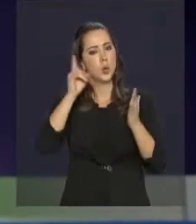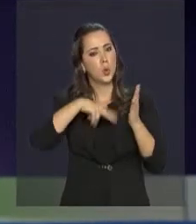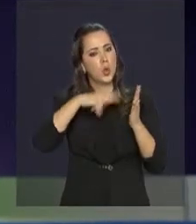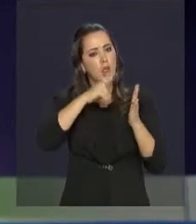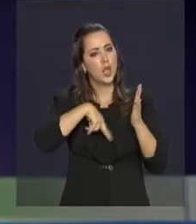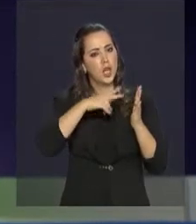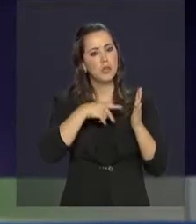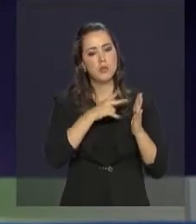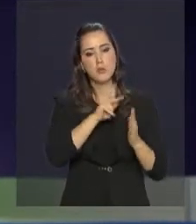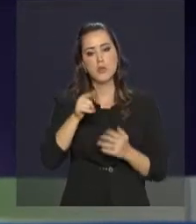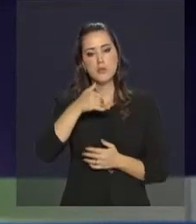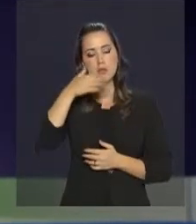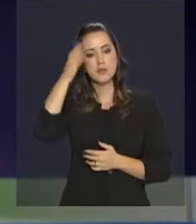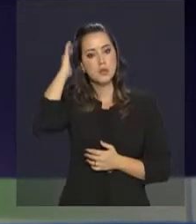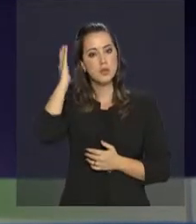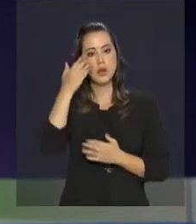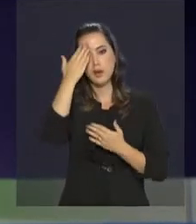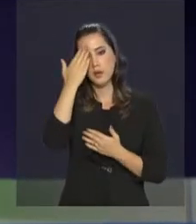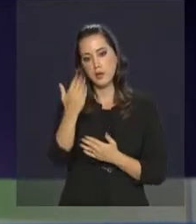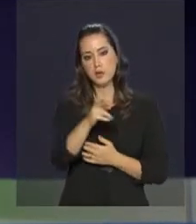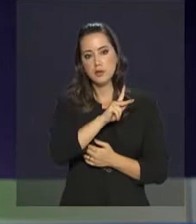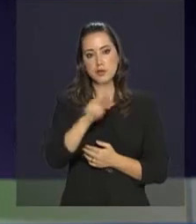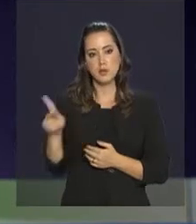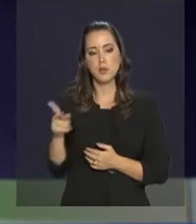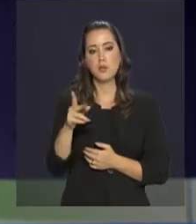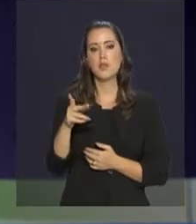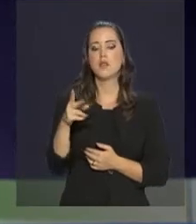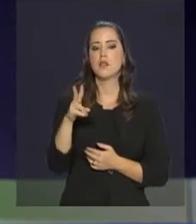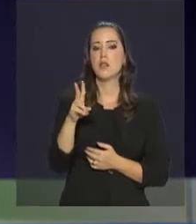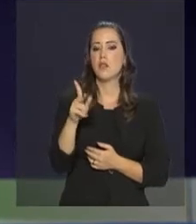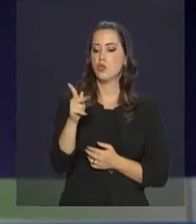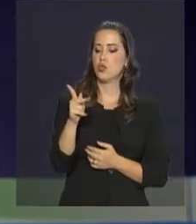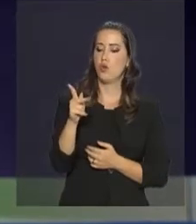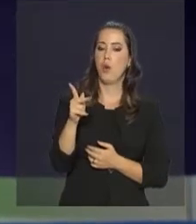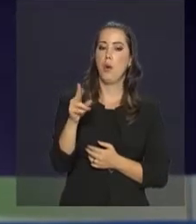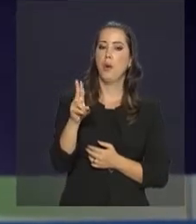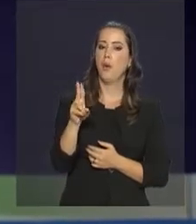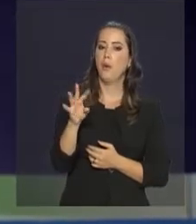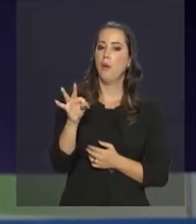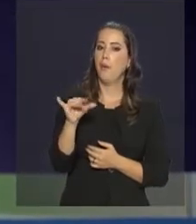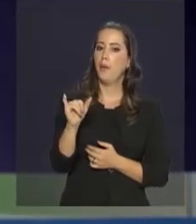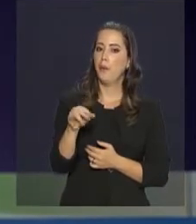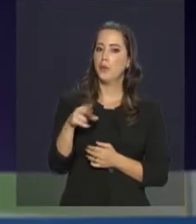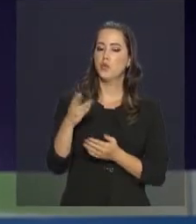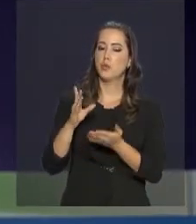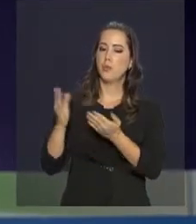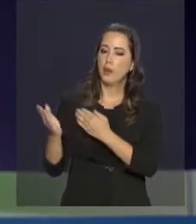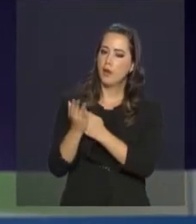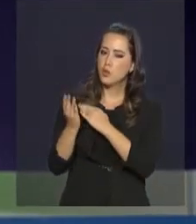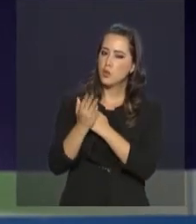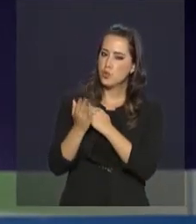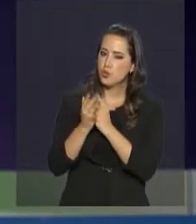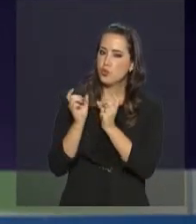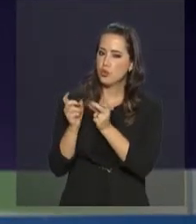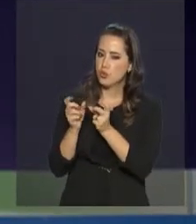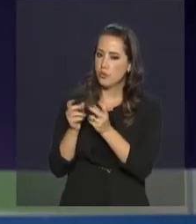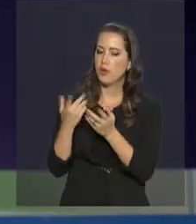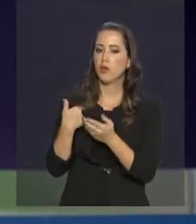o presidente Temer agradece o presidente Putin pela colaboração comercial com o Brasil e disse que os